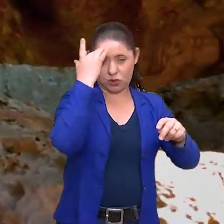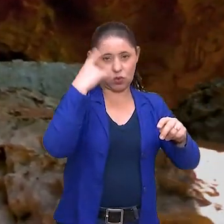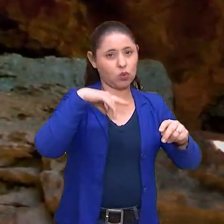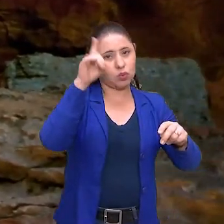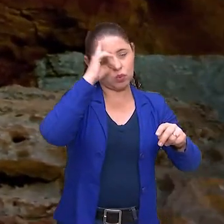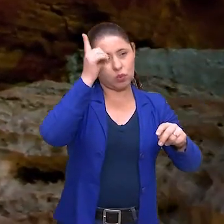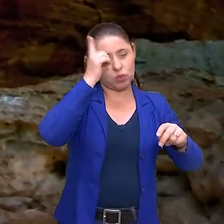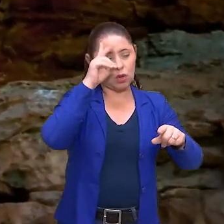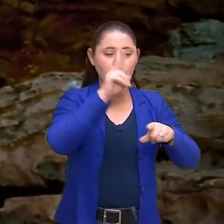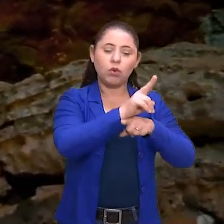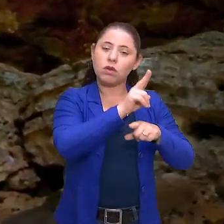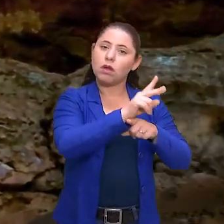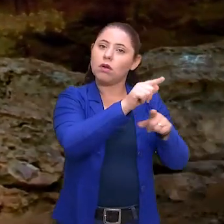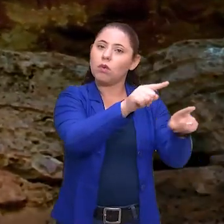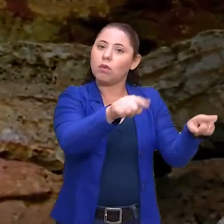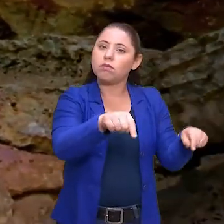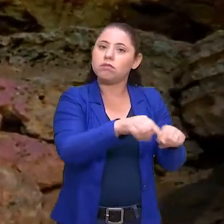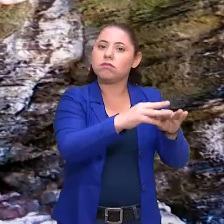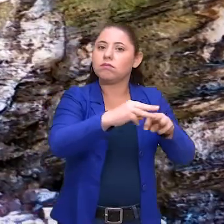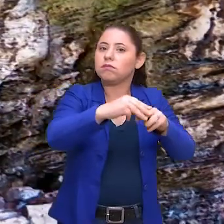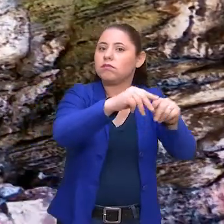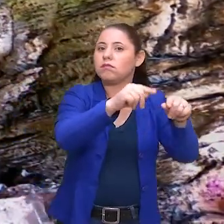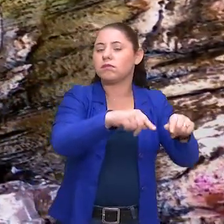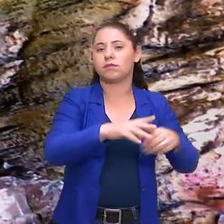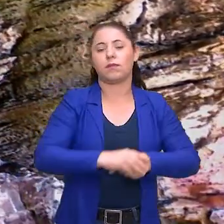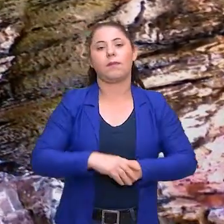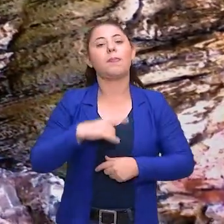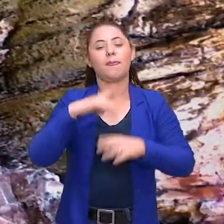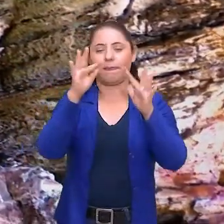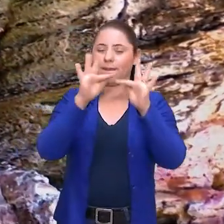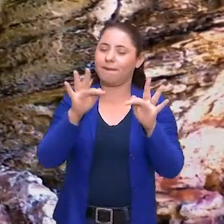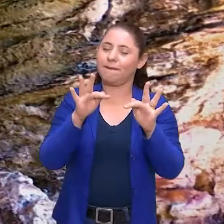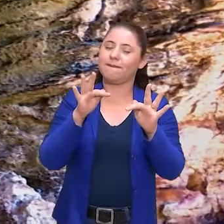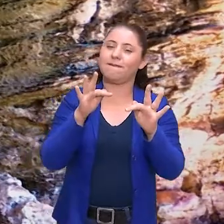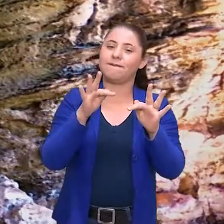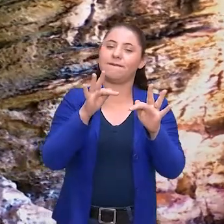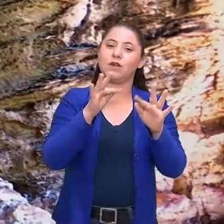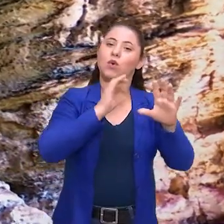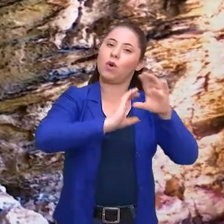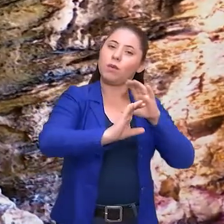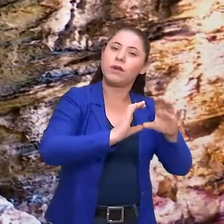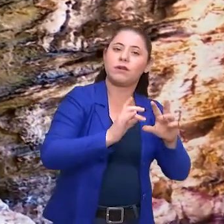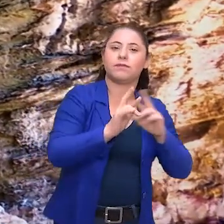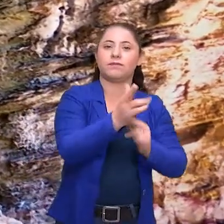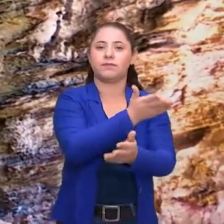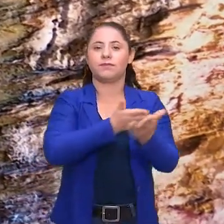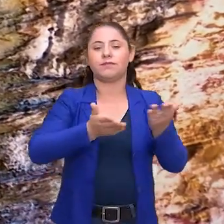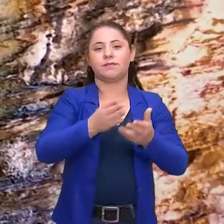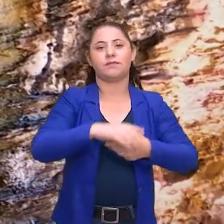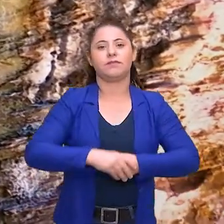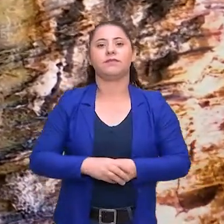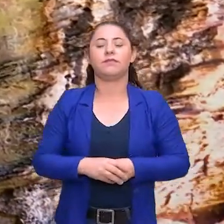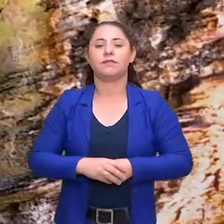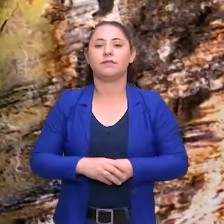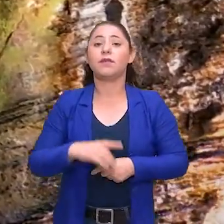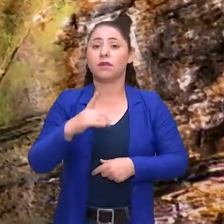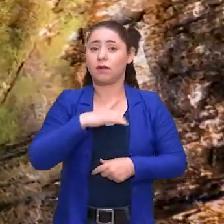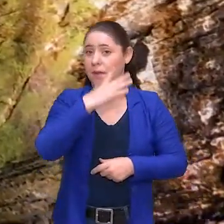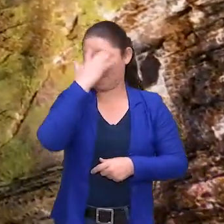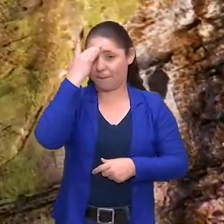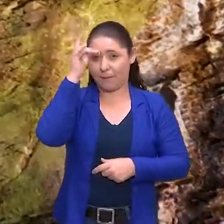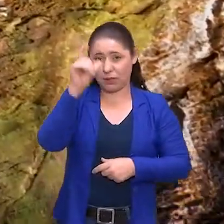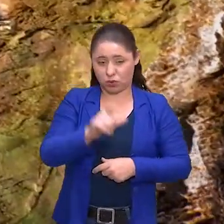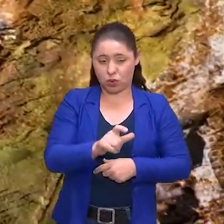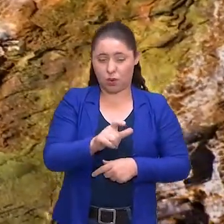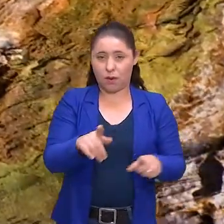ali todo dia, que estão fazendo a preservação dali. Então aqui nós temos essa felicidade com o pessoal aqui, nós temos o Pitoco também,